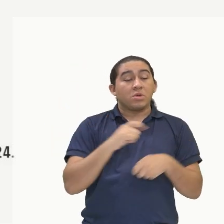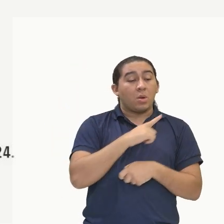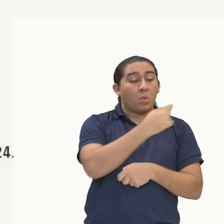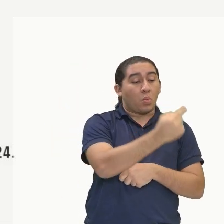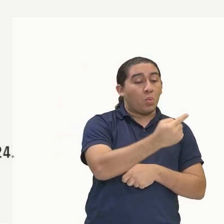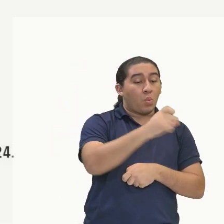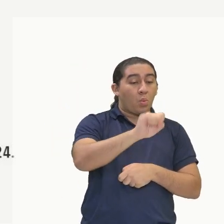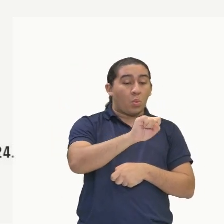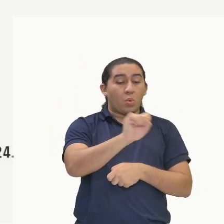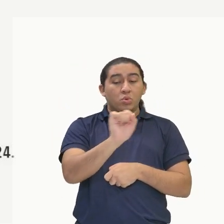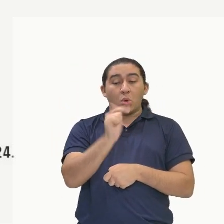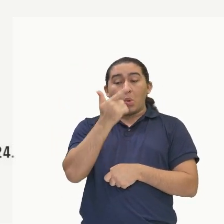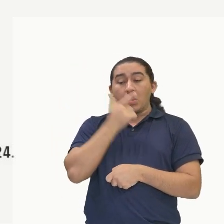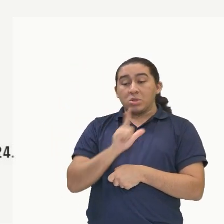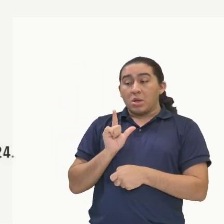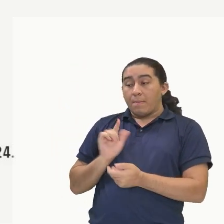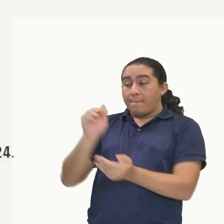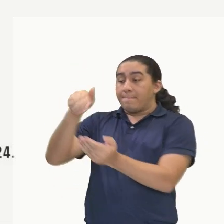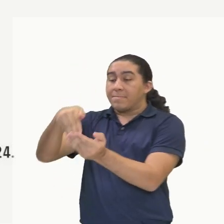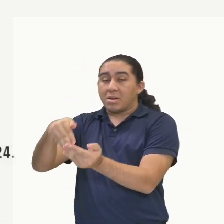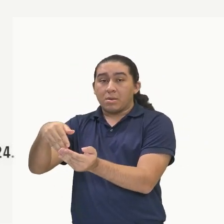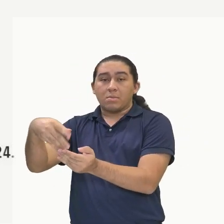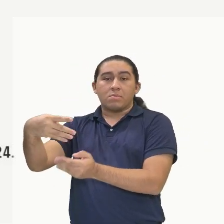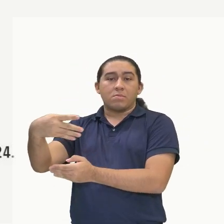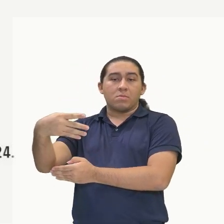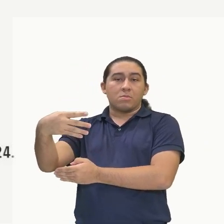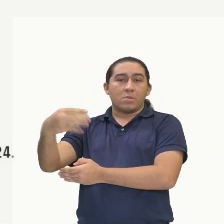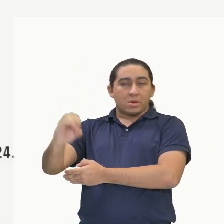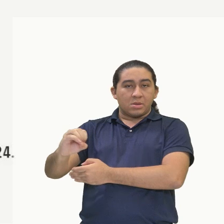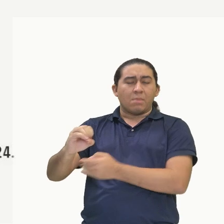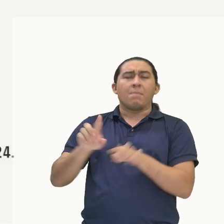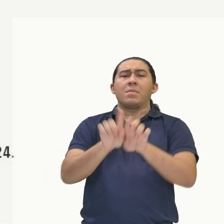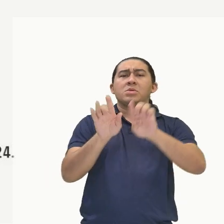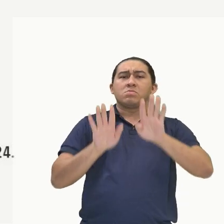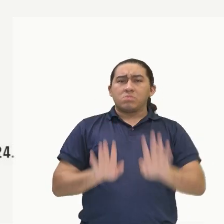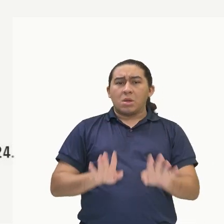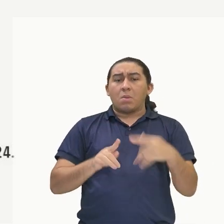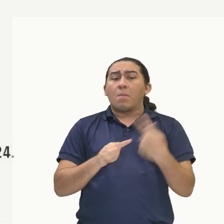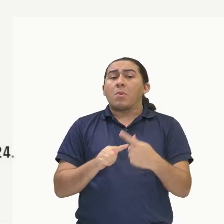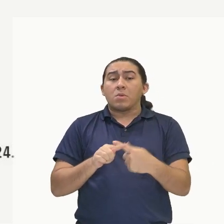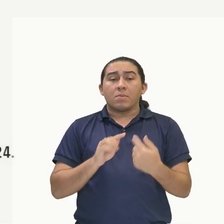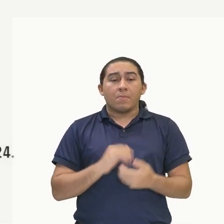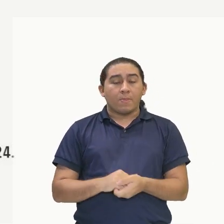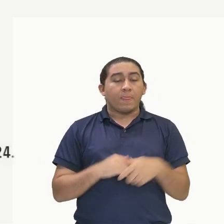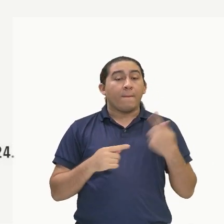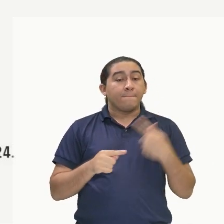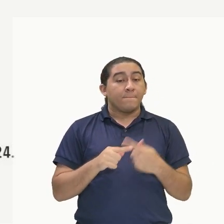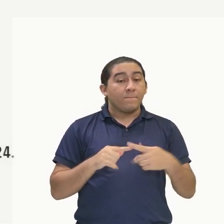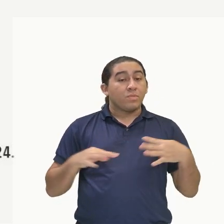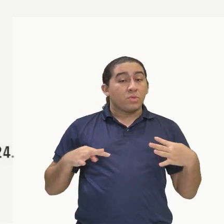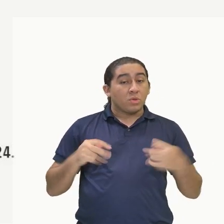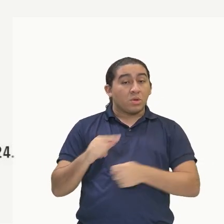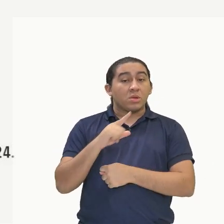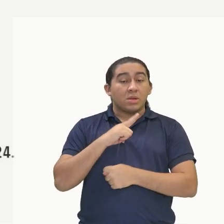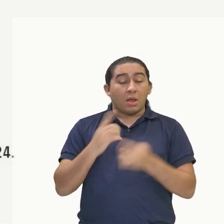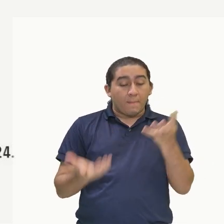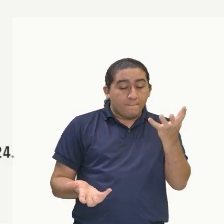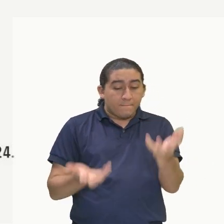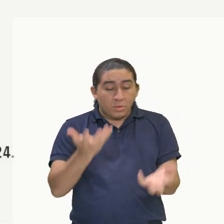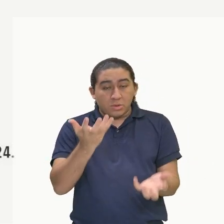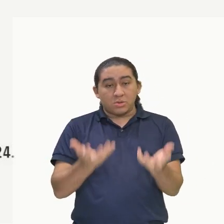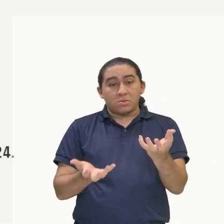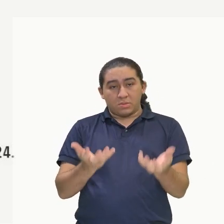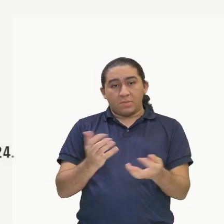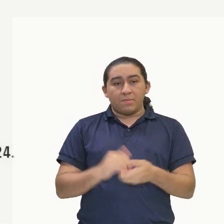nessa expressão. Ah, mas por que 1 para 8? Porque todas as alternativas eles estão dando essa proporção. Se eu